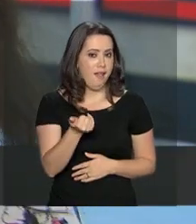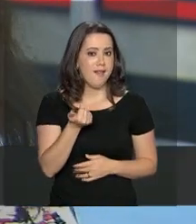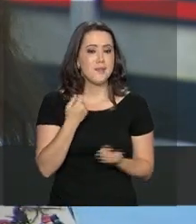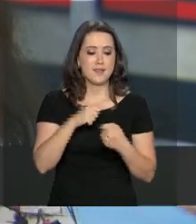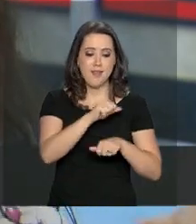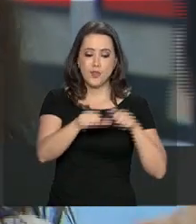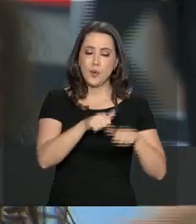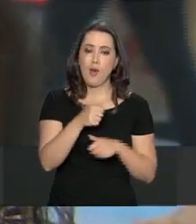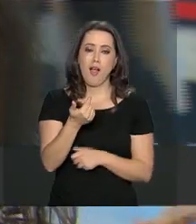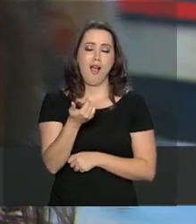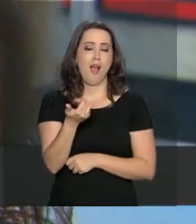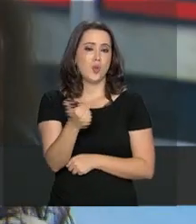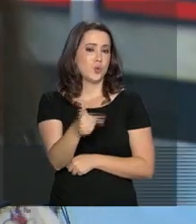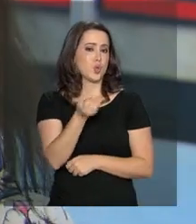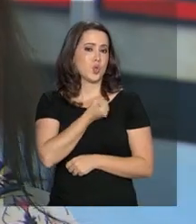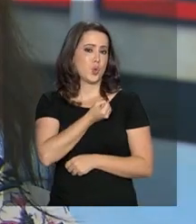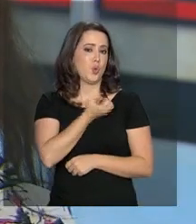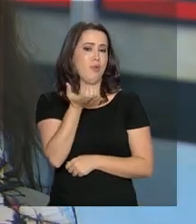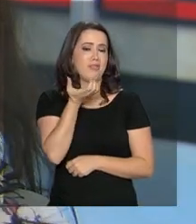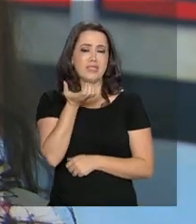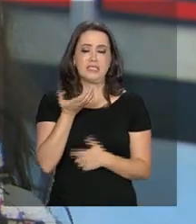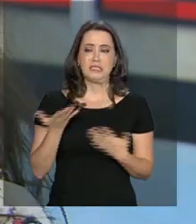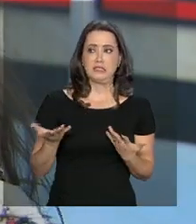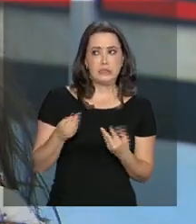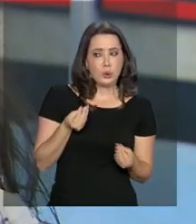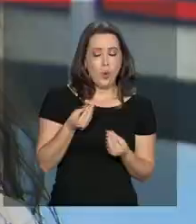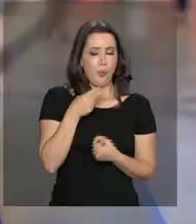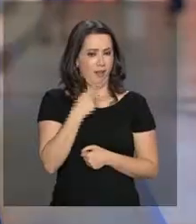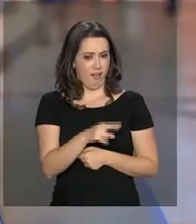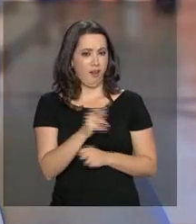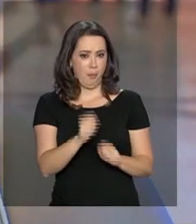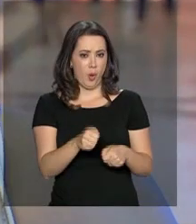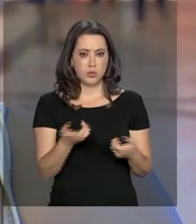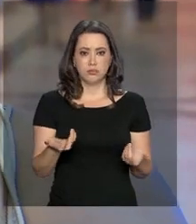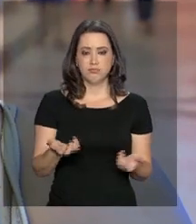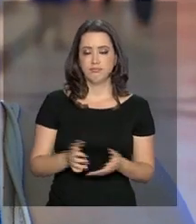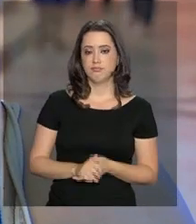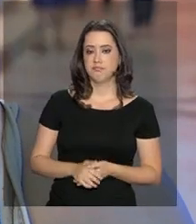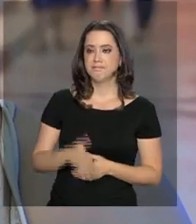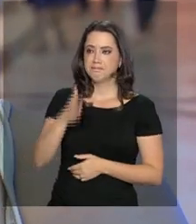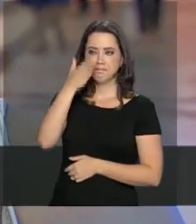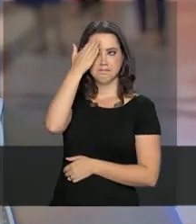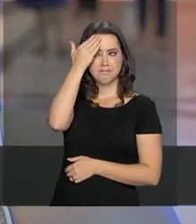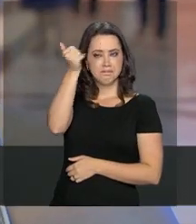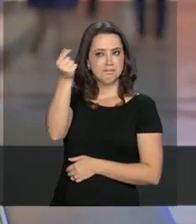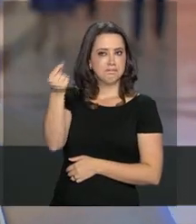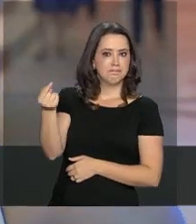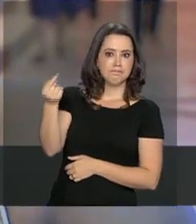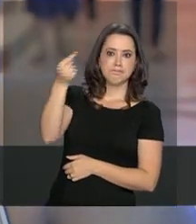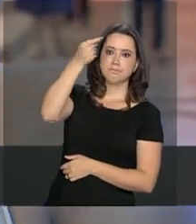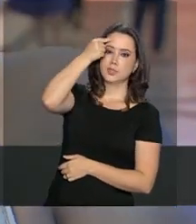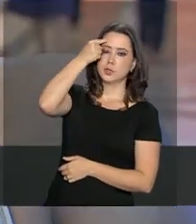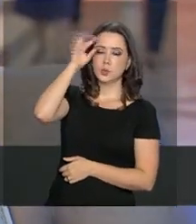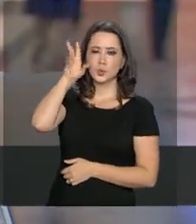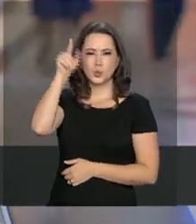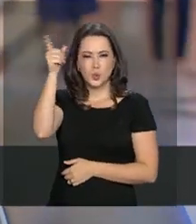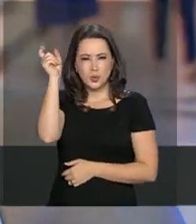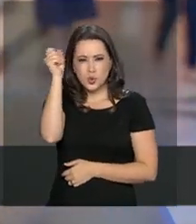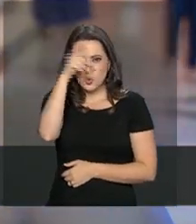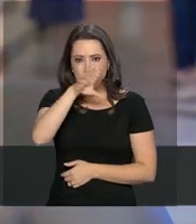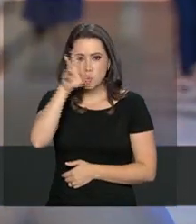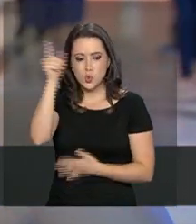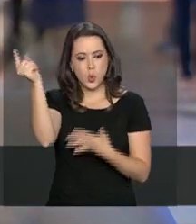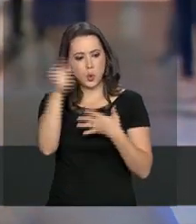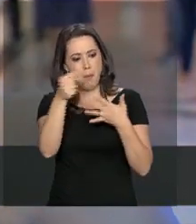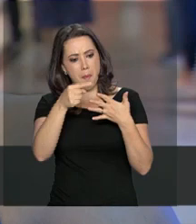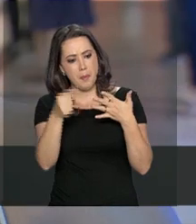e não tinha o tamanho que eu queria. Não sei se eu posso reclamar disso. Eu não sei de cor. Porque é difícil você saber